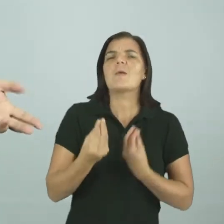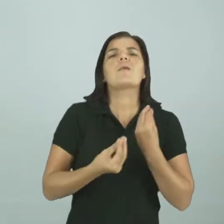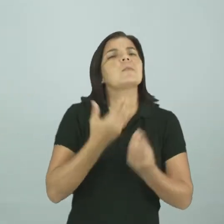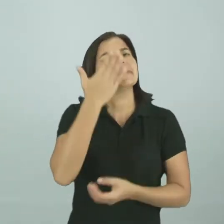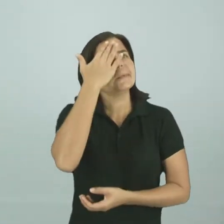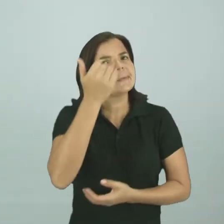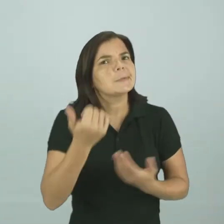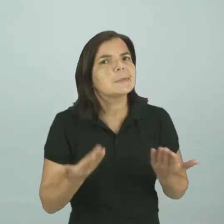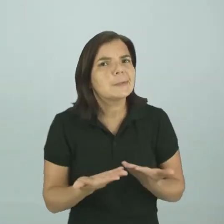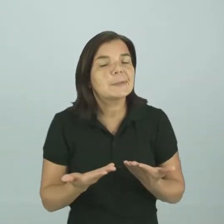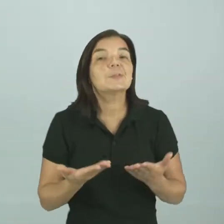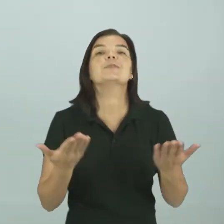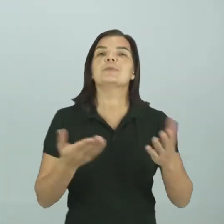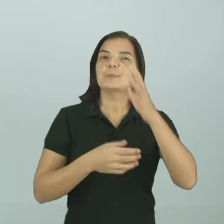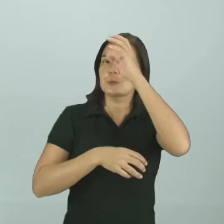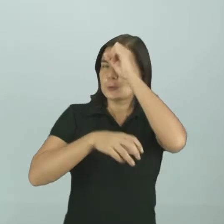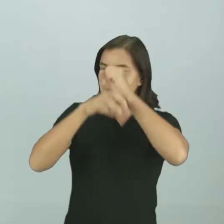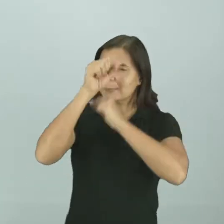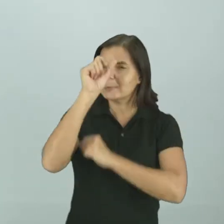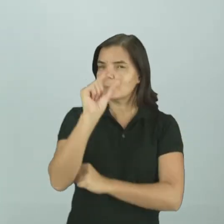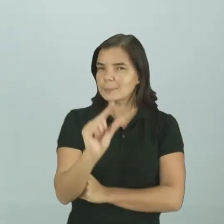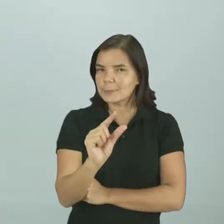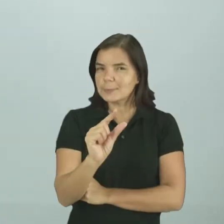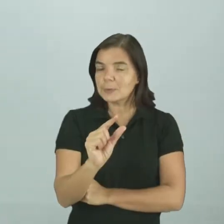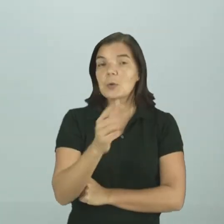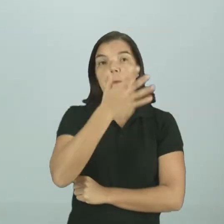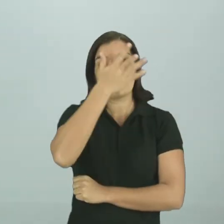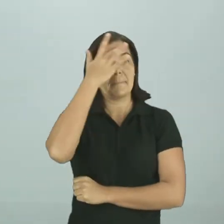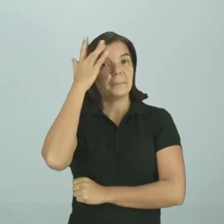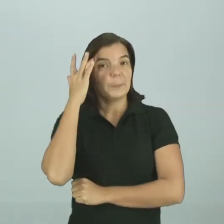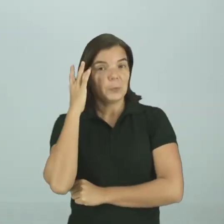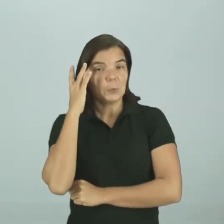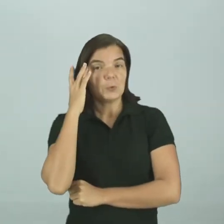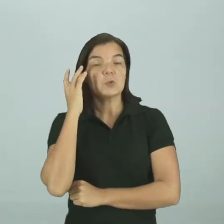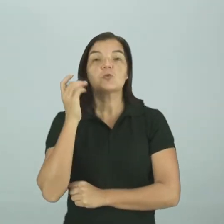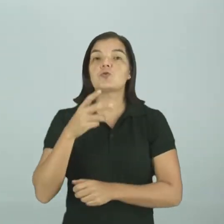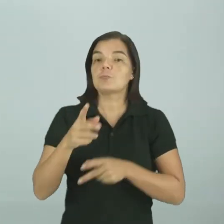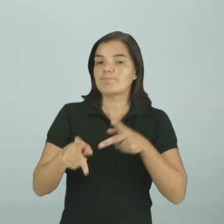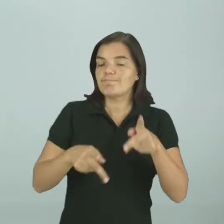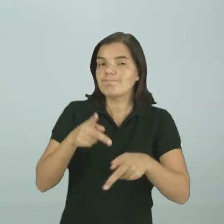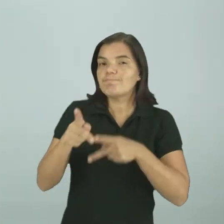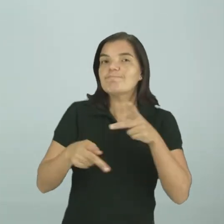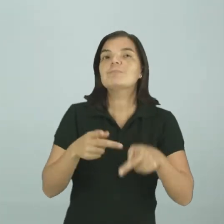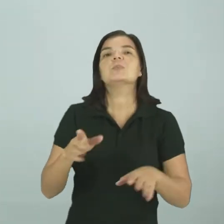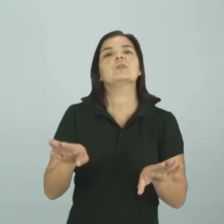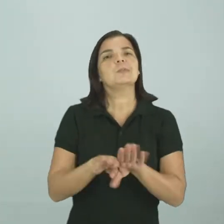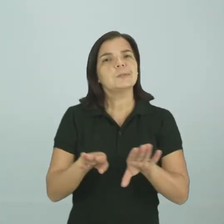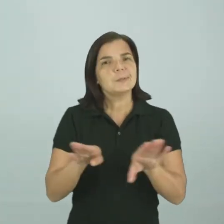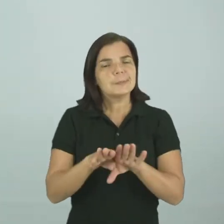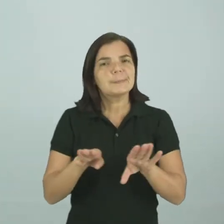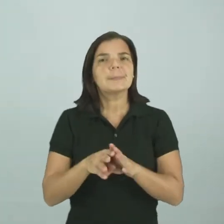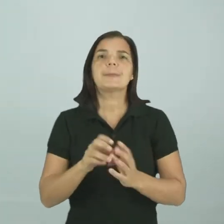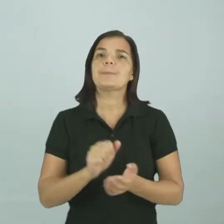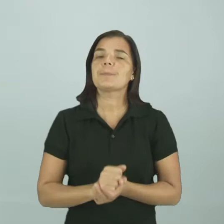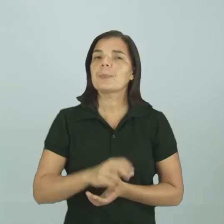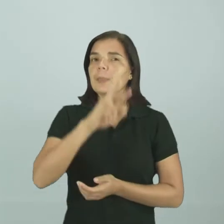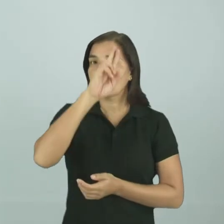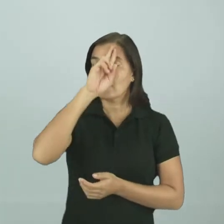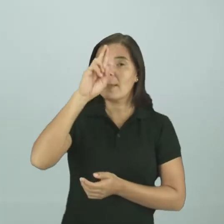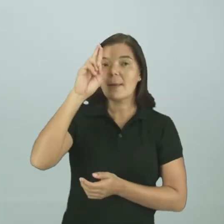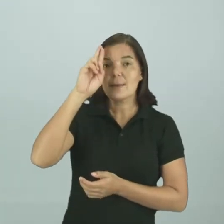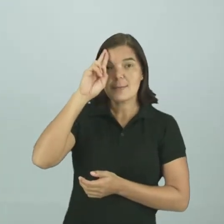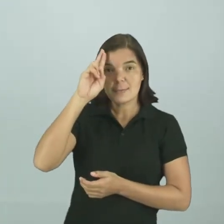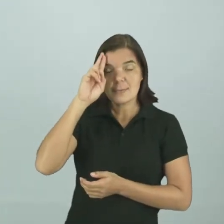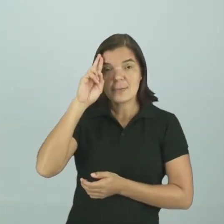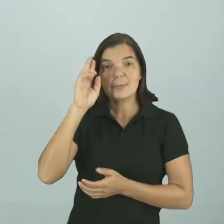sei isso? Hoje nós vamos aprender um pouquinho, tá bom? De pessoas, de povos, de situações que marcaram a história